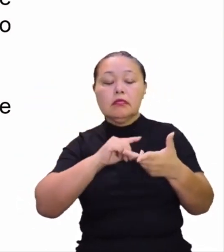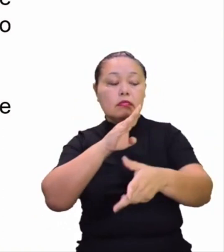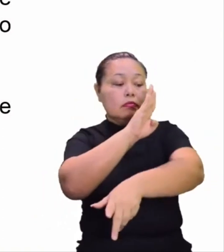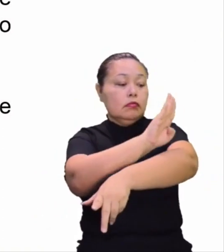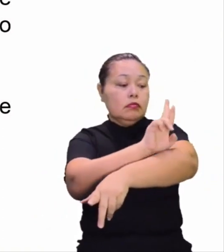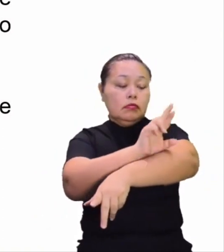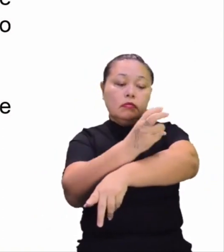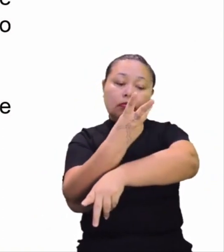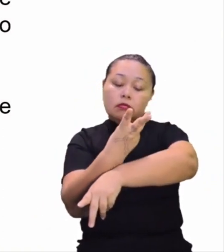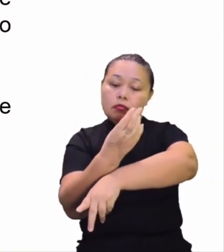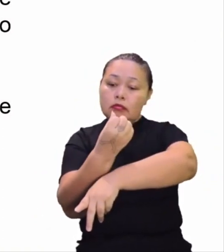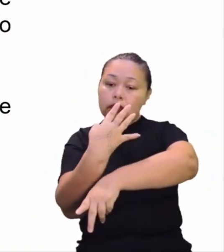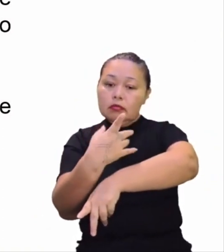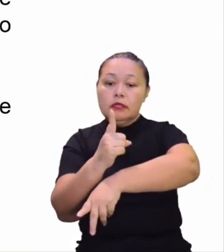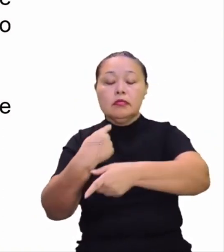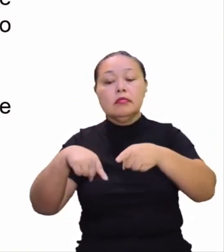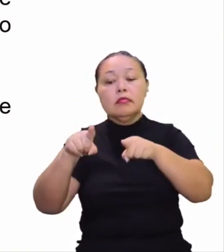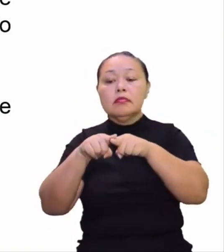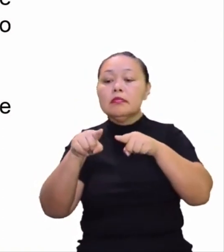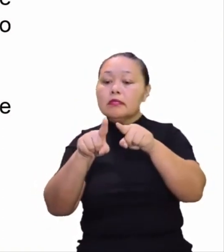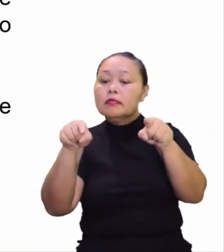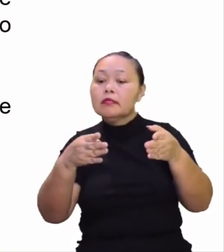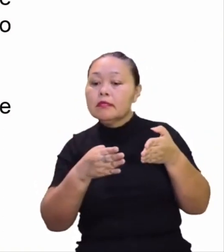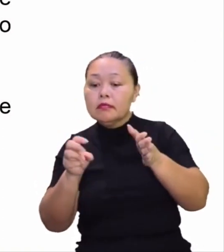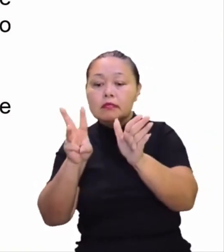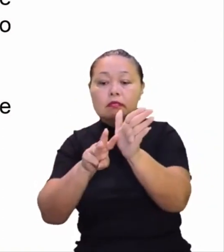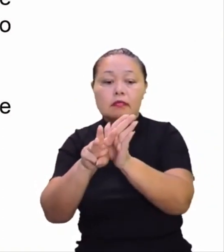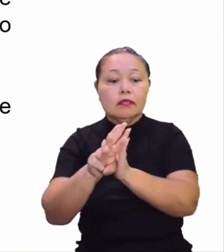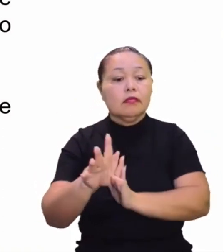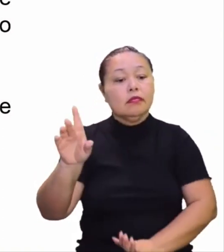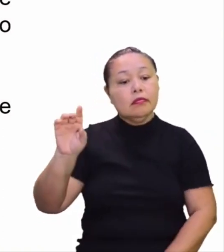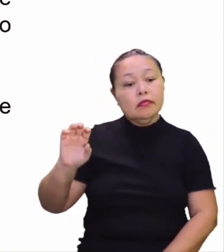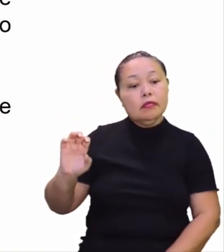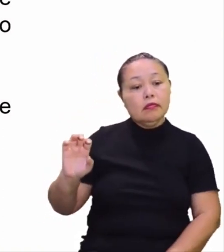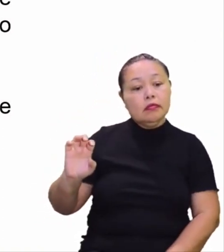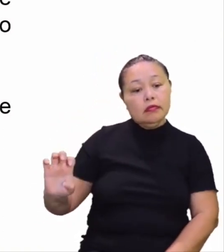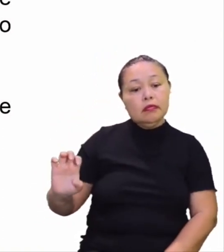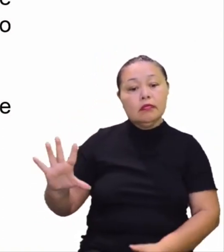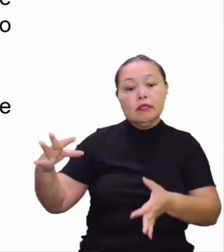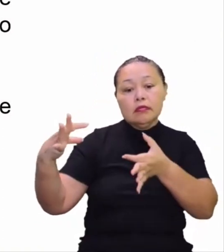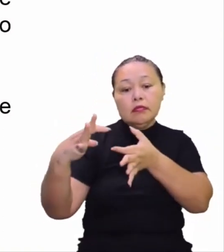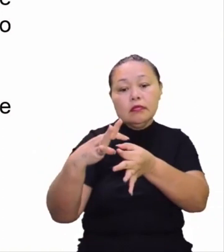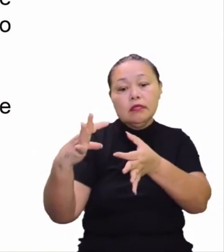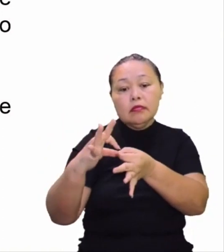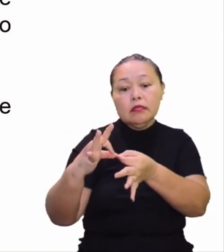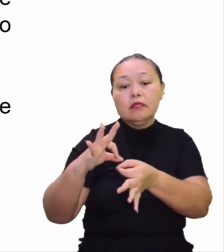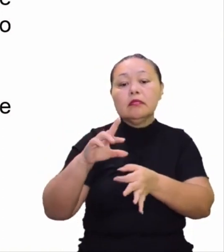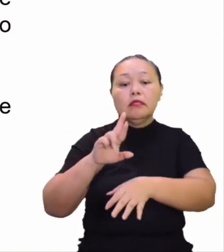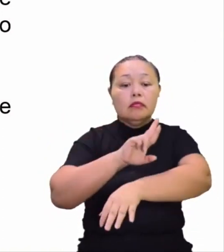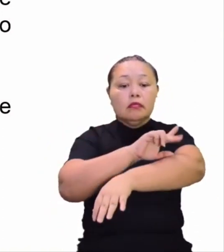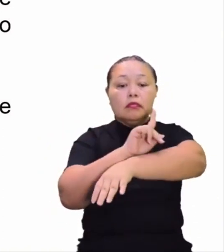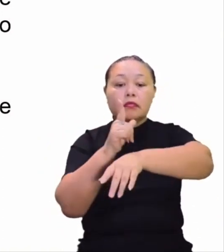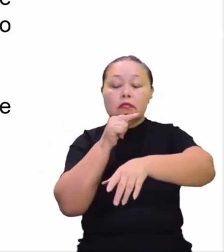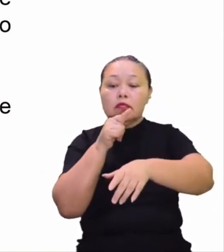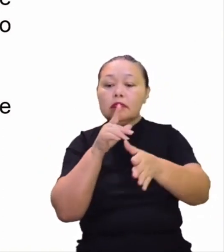da BR-364 e da hidrovia do Madeira. E letra E. A integração modal